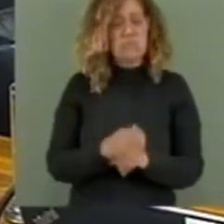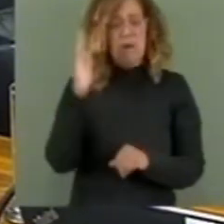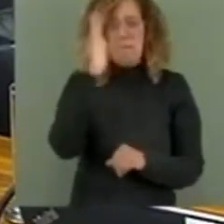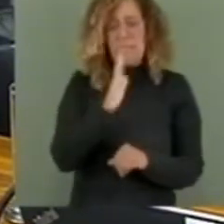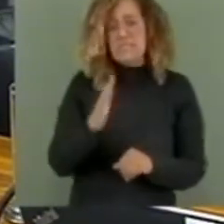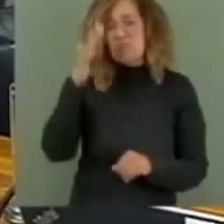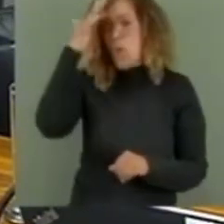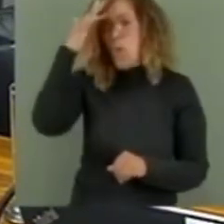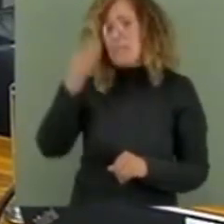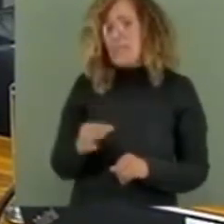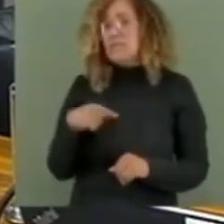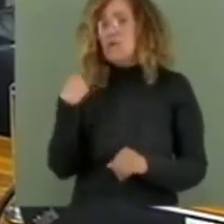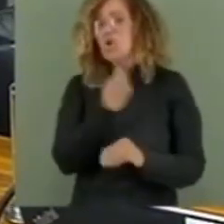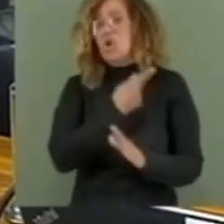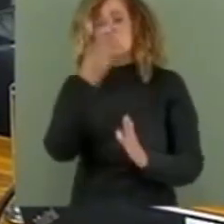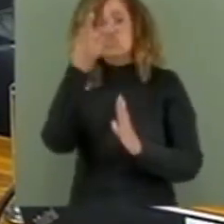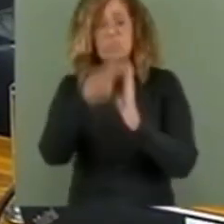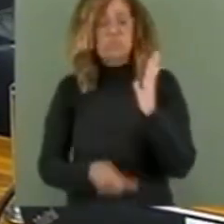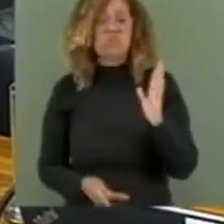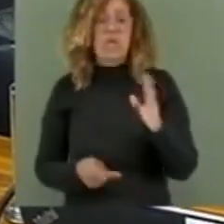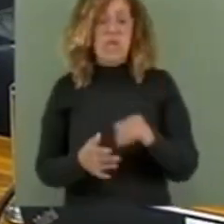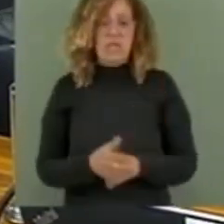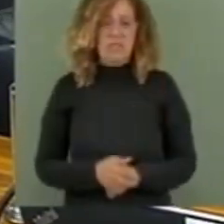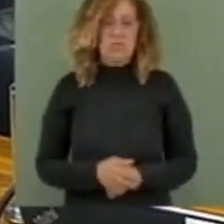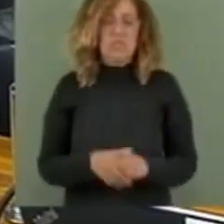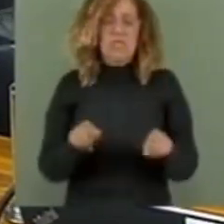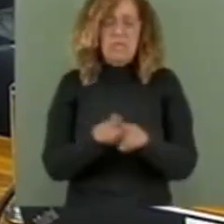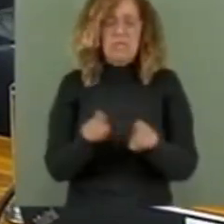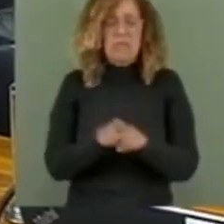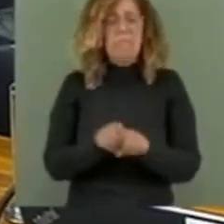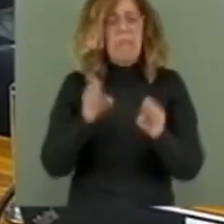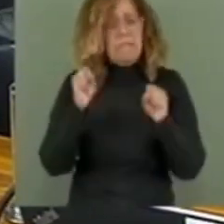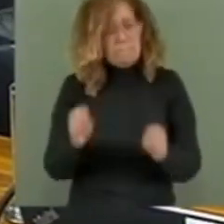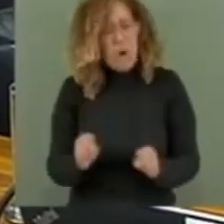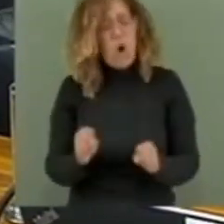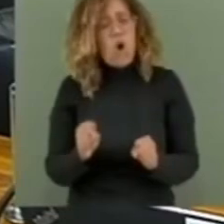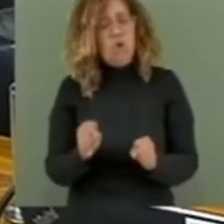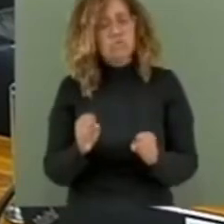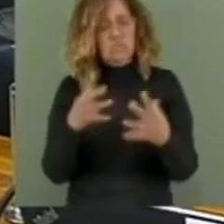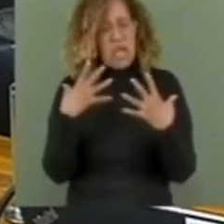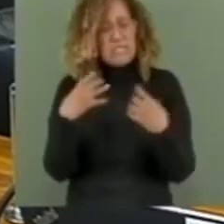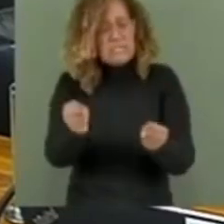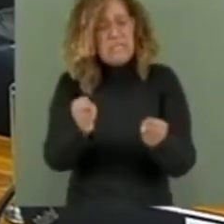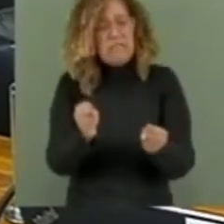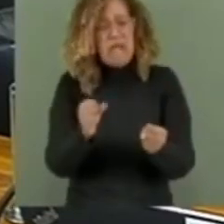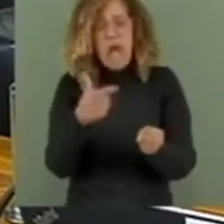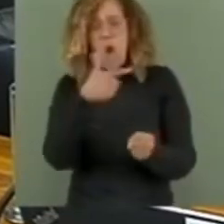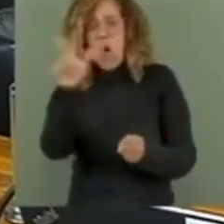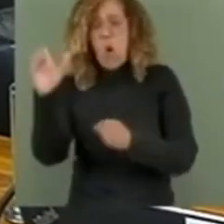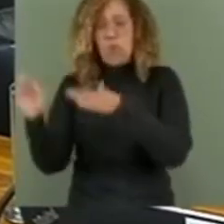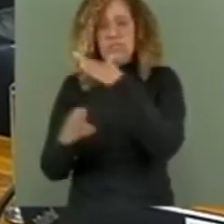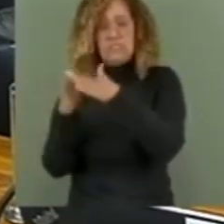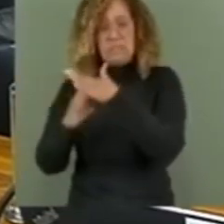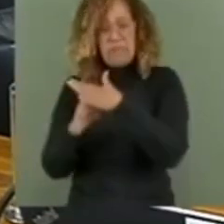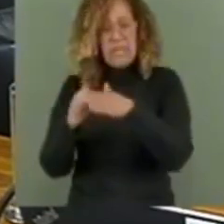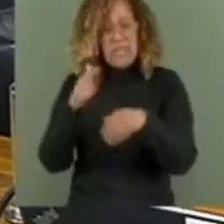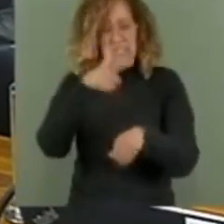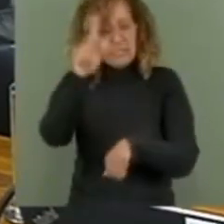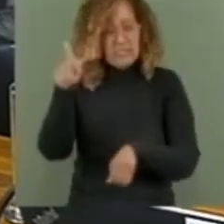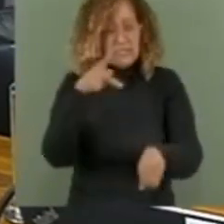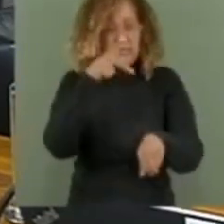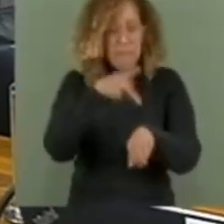e flexibilizou hoje Se Deus quiser as empresas vão poder fazer é que que é o filé que eles querem que é São Paulo